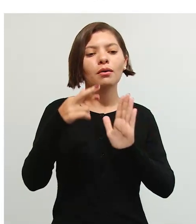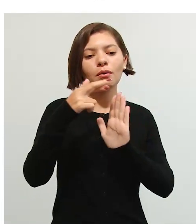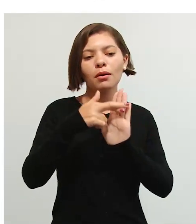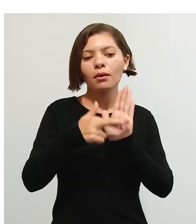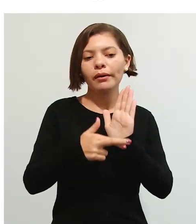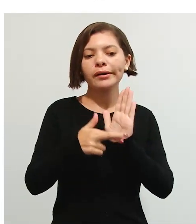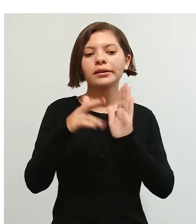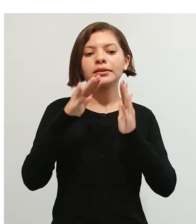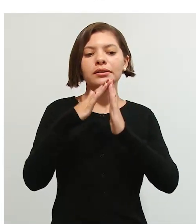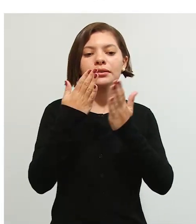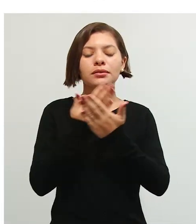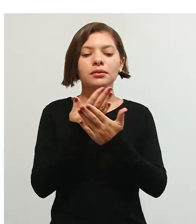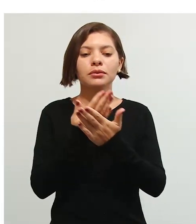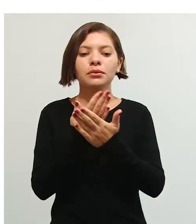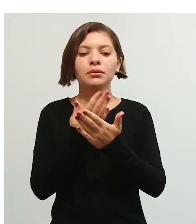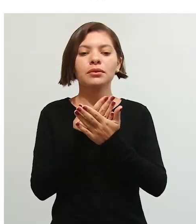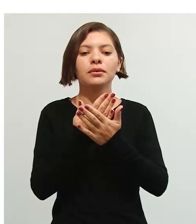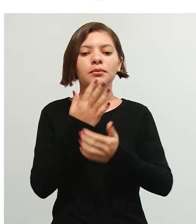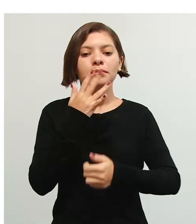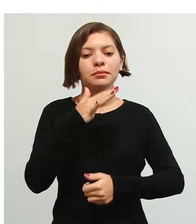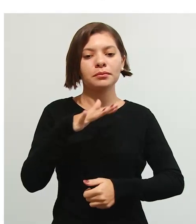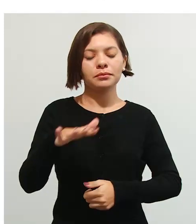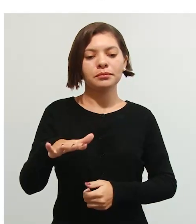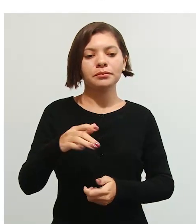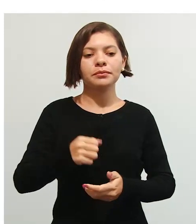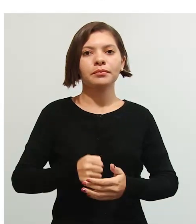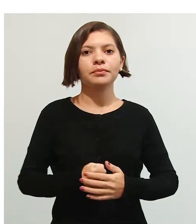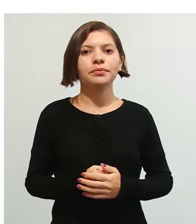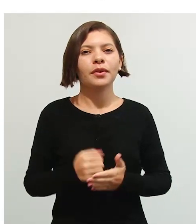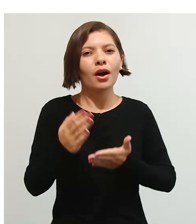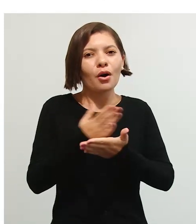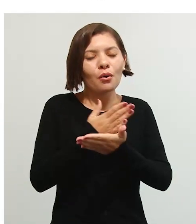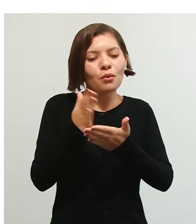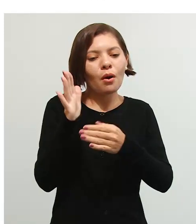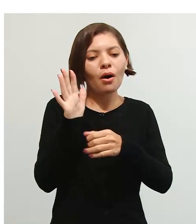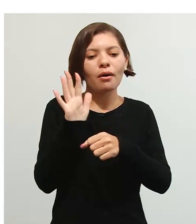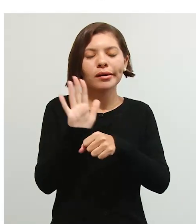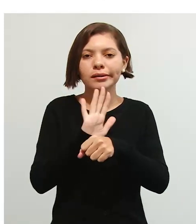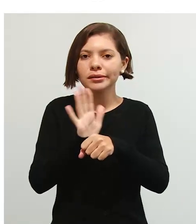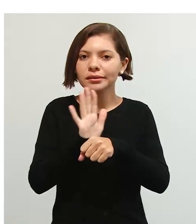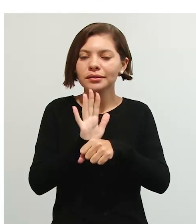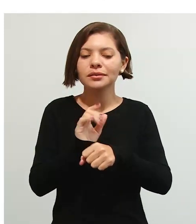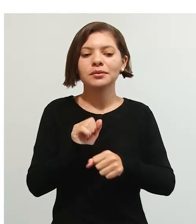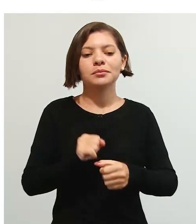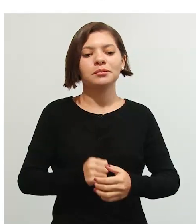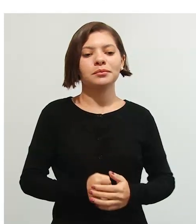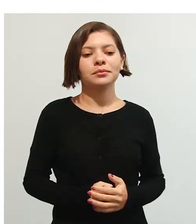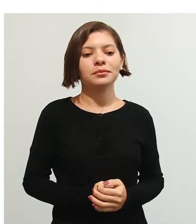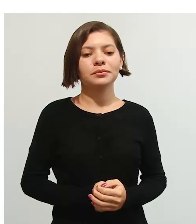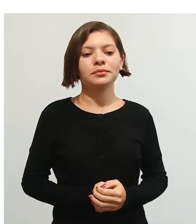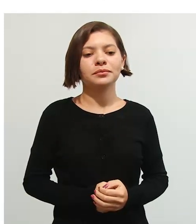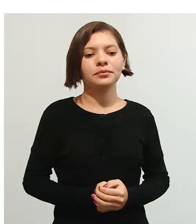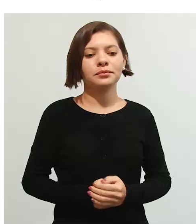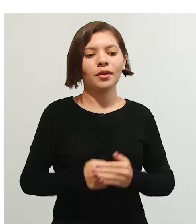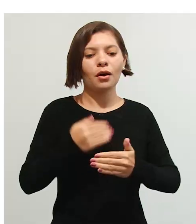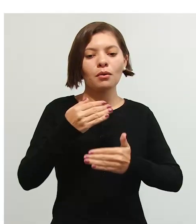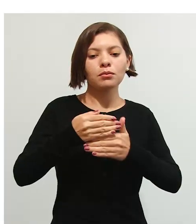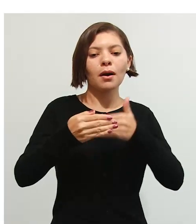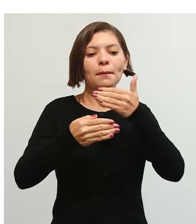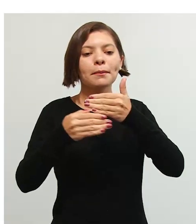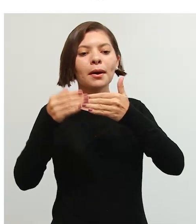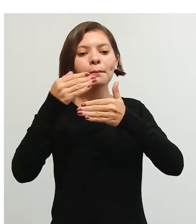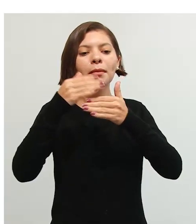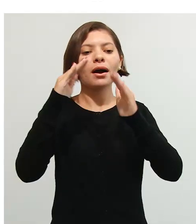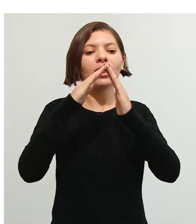e creches para a infância da comuna de Reggio Emília e alguns filmes e documentários entre os muros